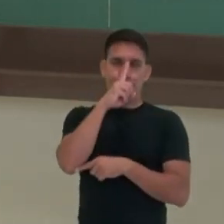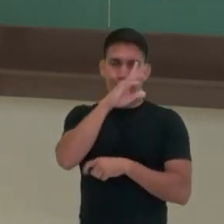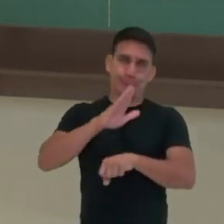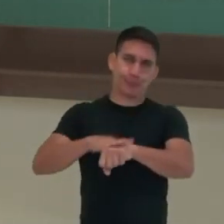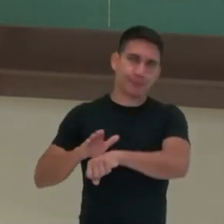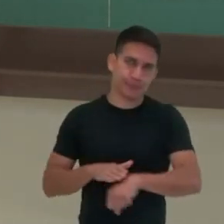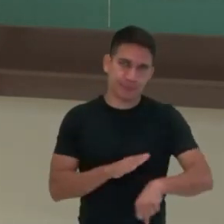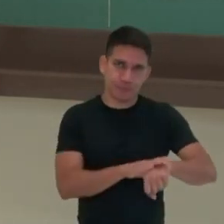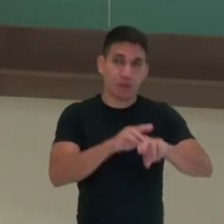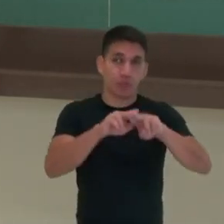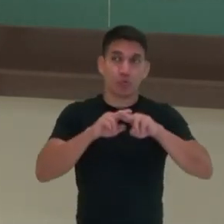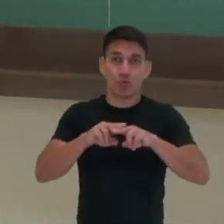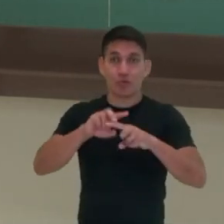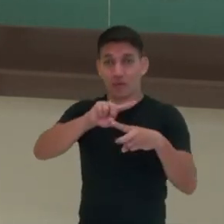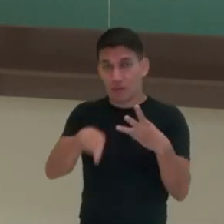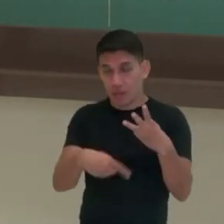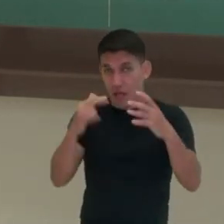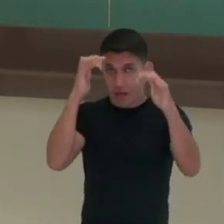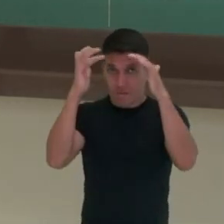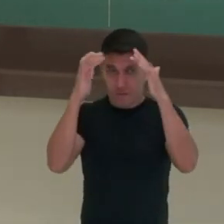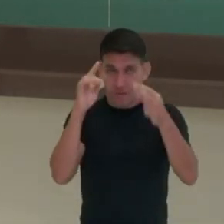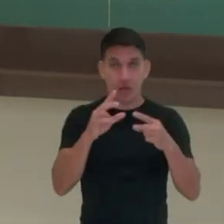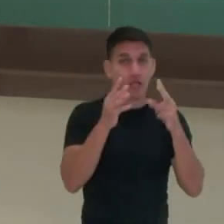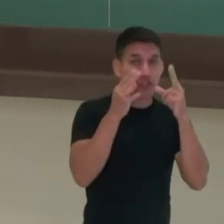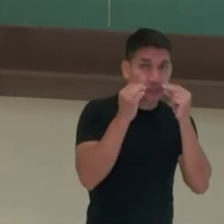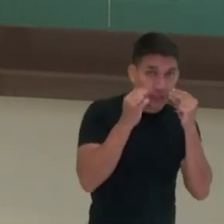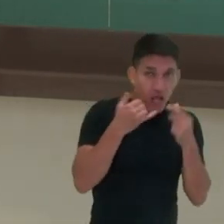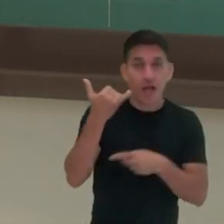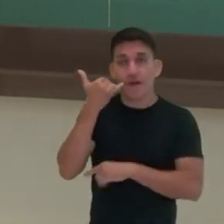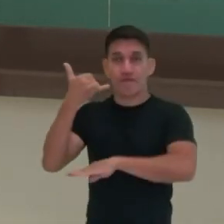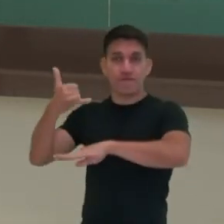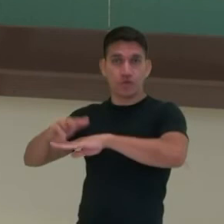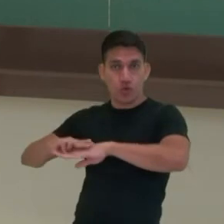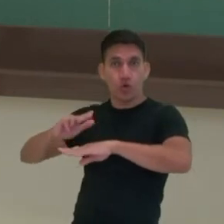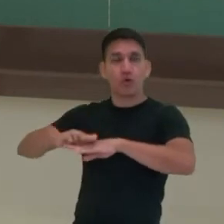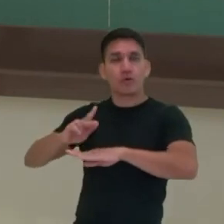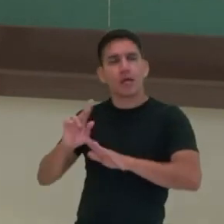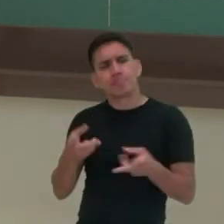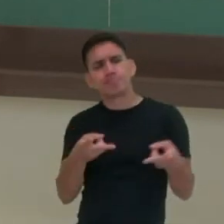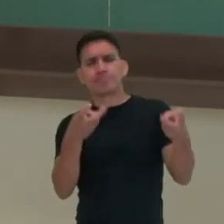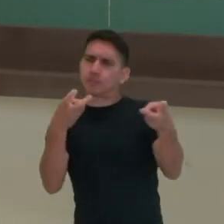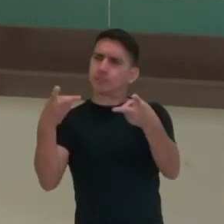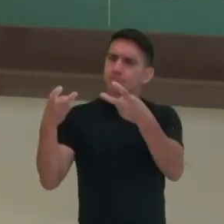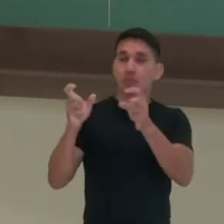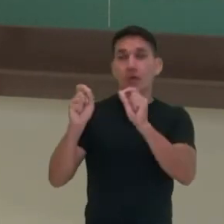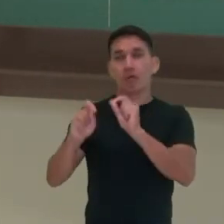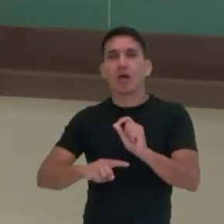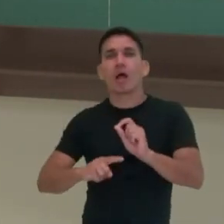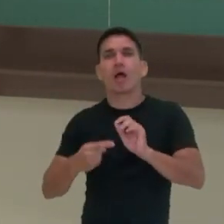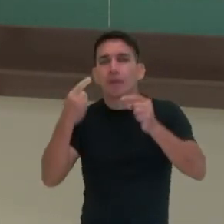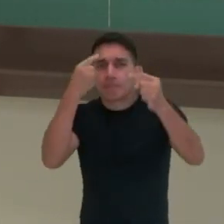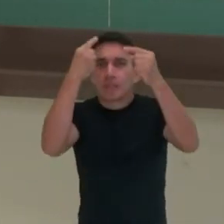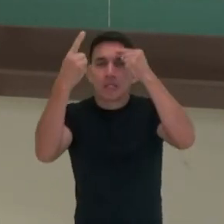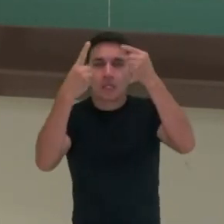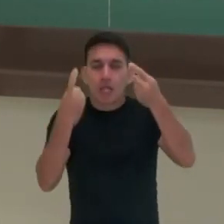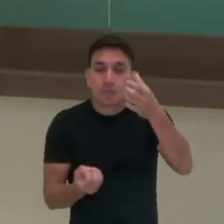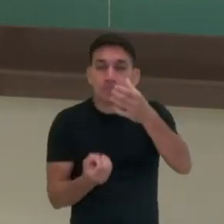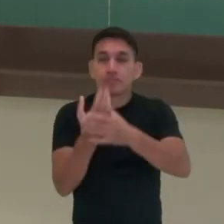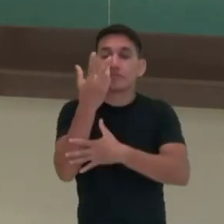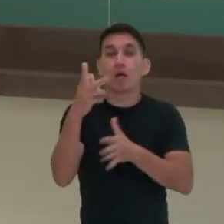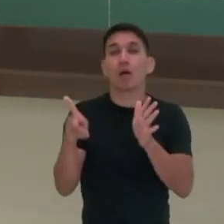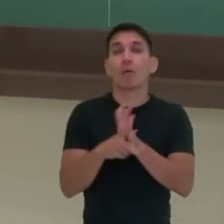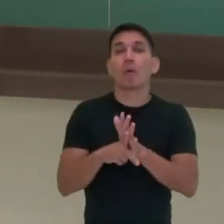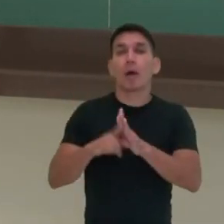Então, esses filósofos, o Nietzsche e o Freud, vão se basear aqui nessa ideia justamente para criar as